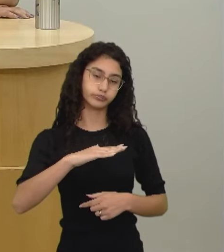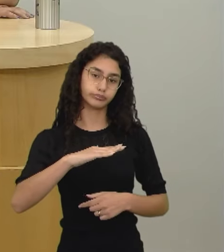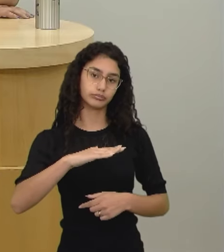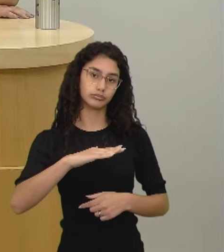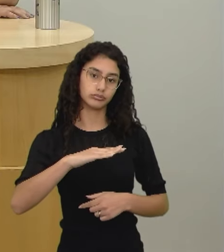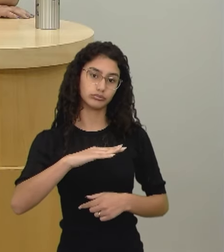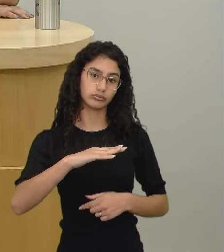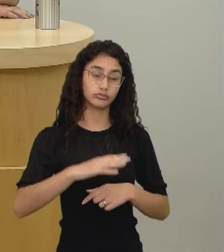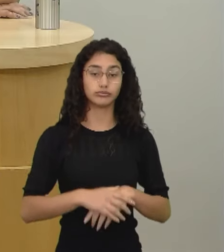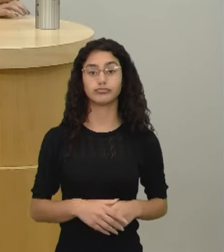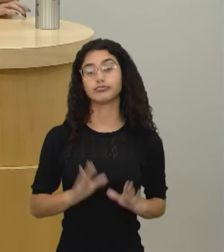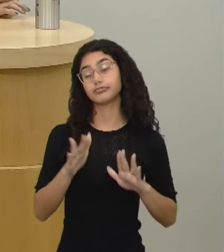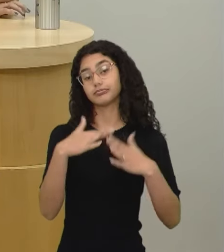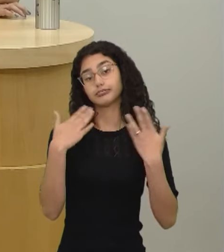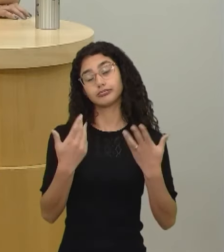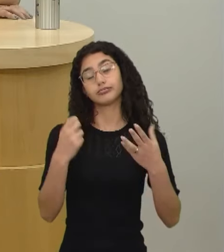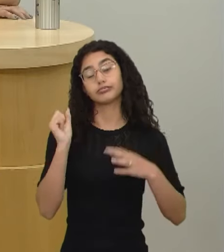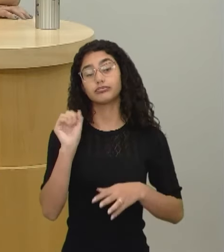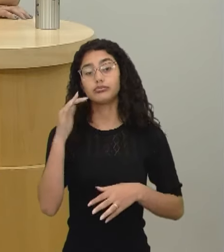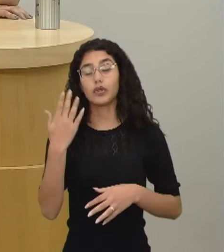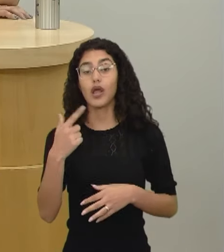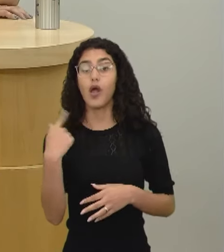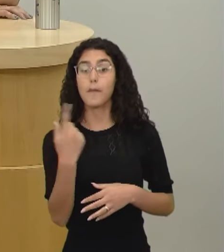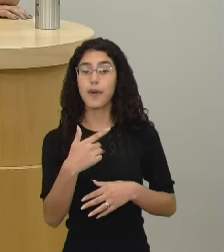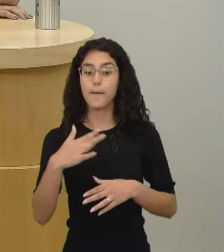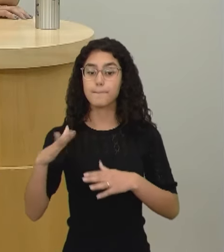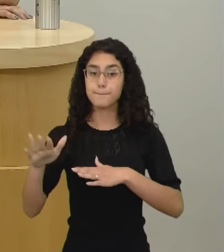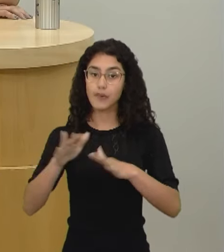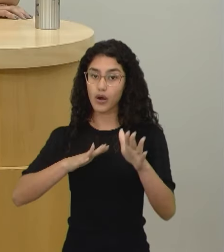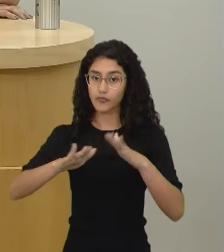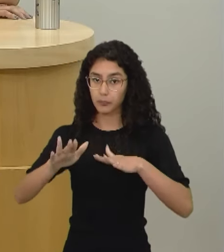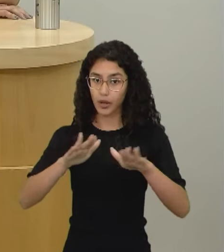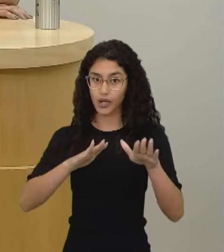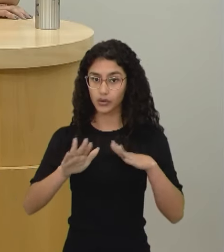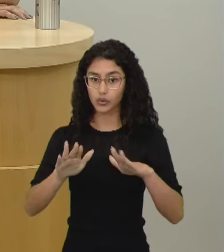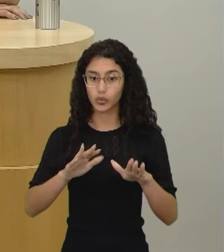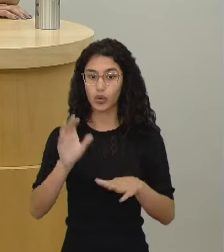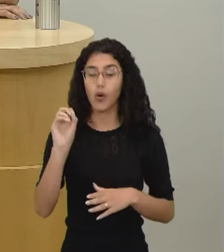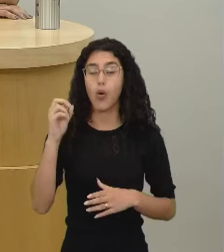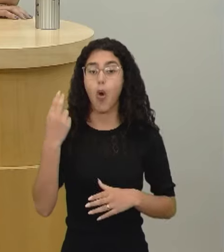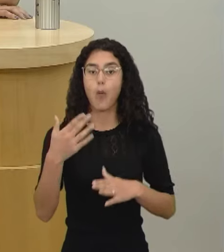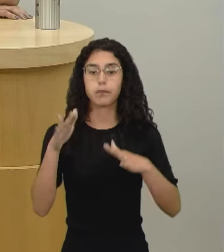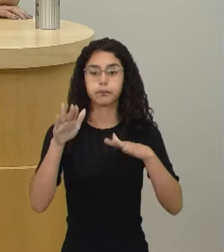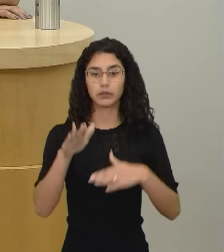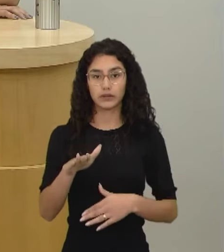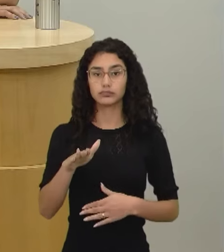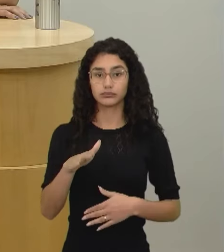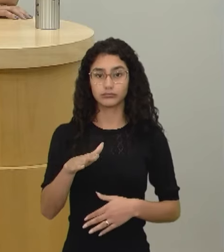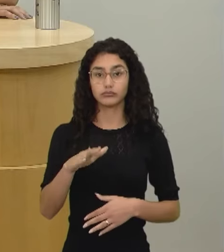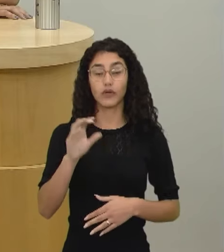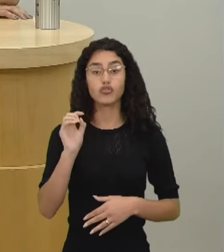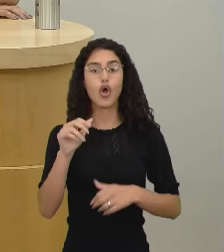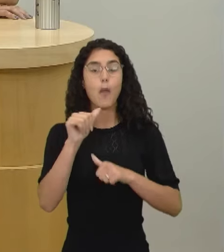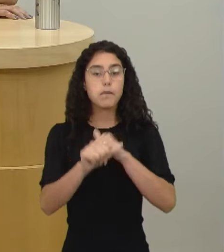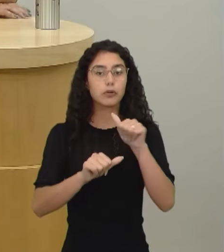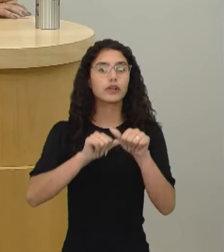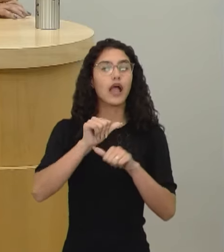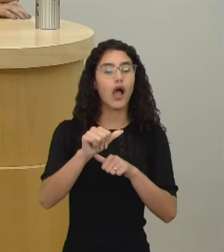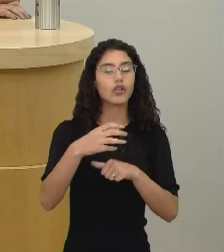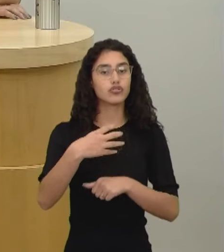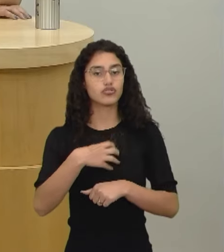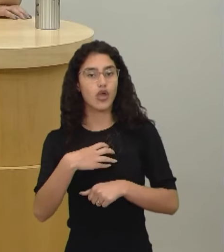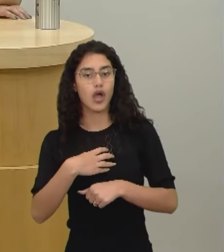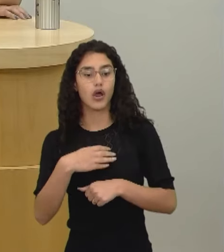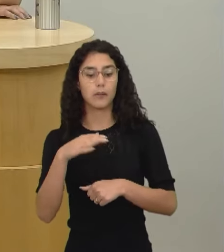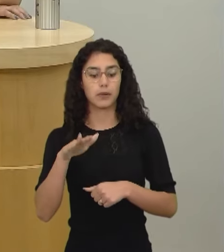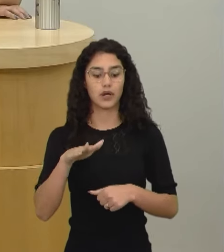para o carro parar. Então, quando ele está em movimento, né, ou quando está parado, ele só vai mudar de posição